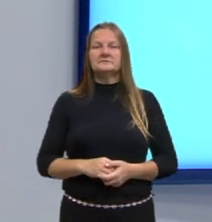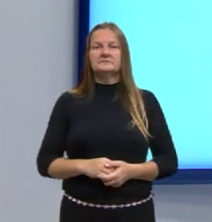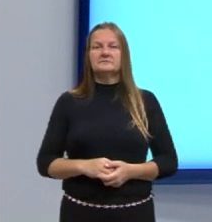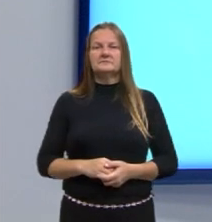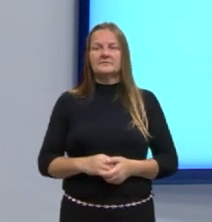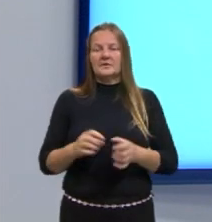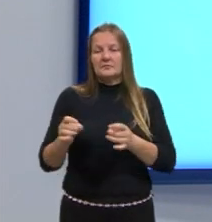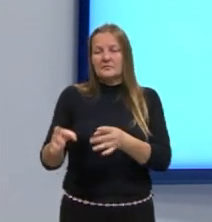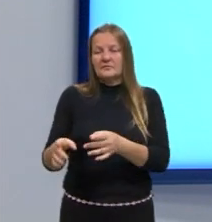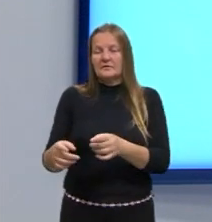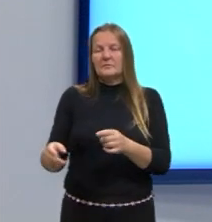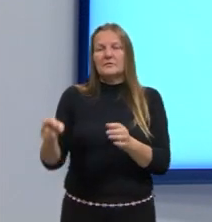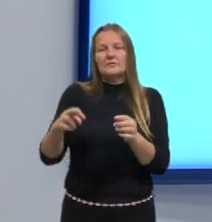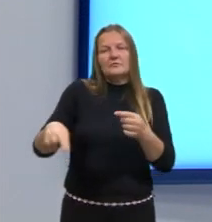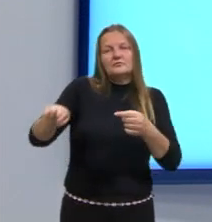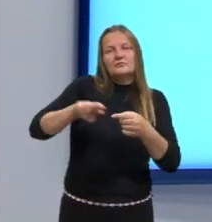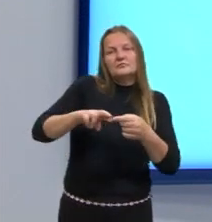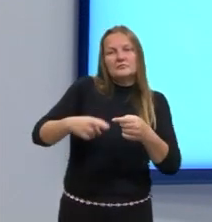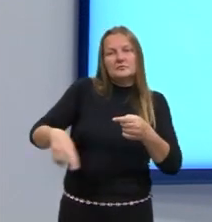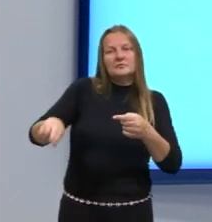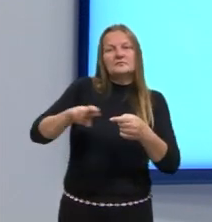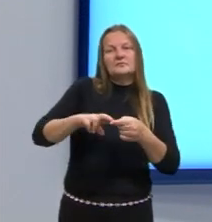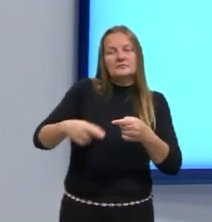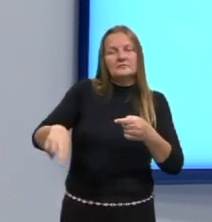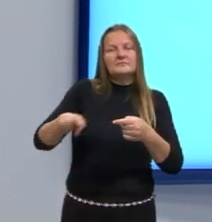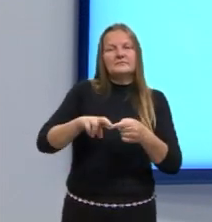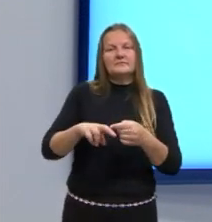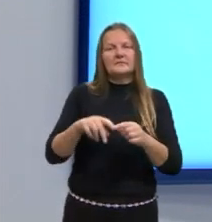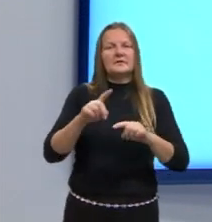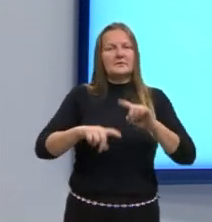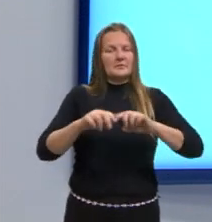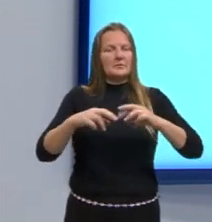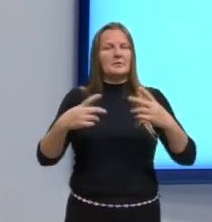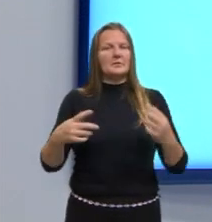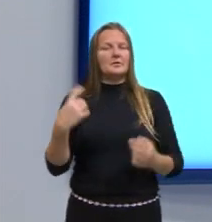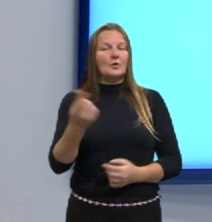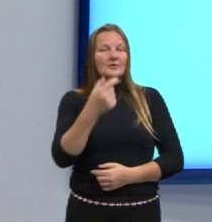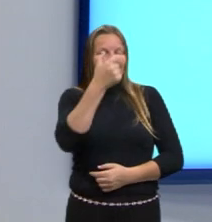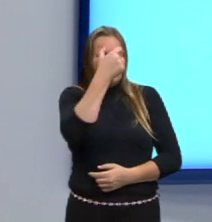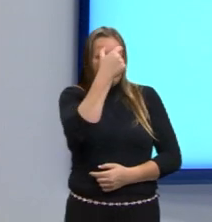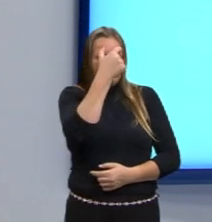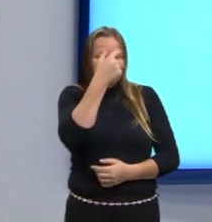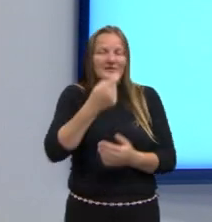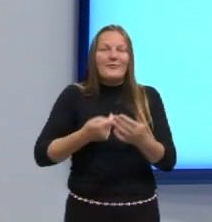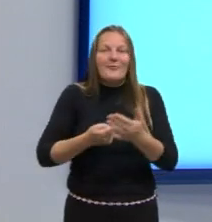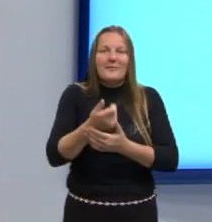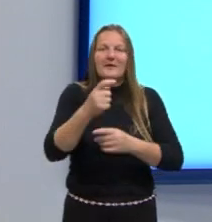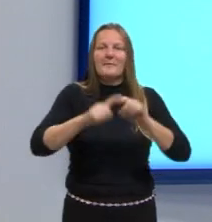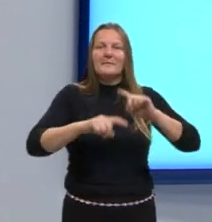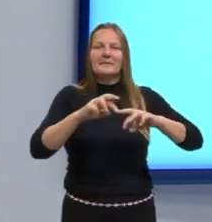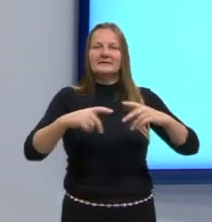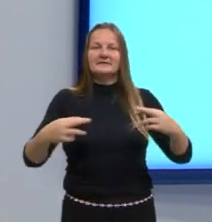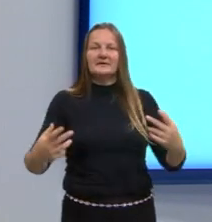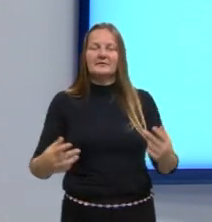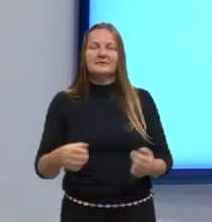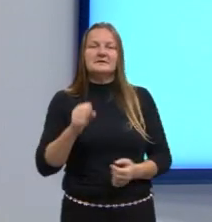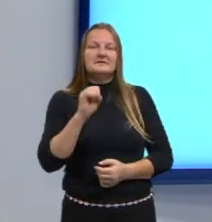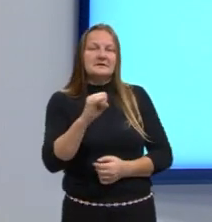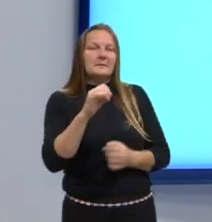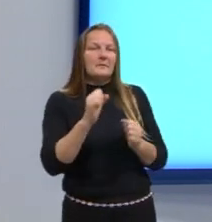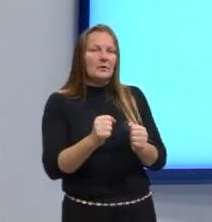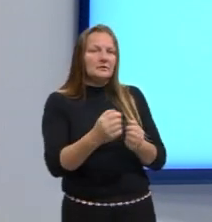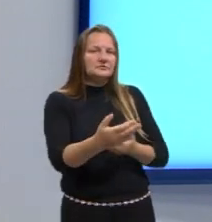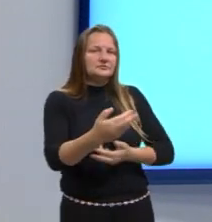descartáveis por reutilizáveis né uma série de coisas que a gente pode na hora de comprar o produto verificar se aquela embalagem